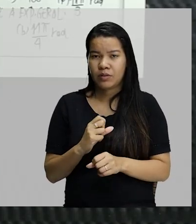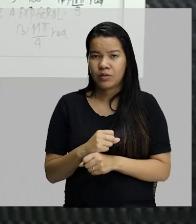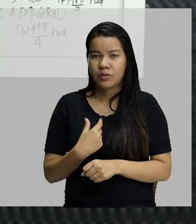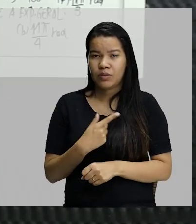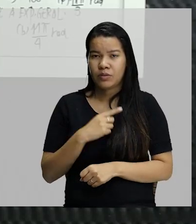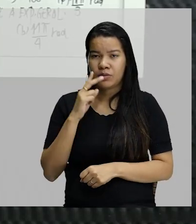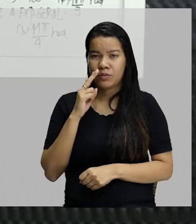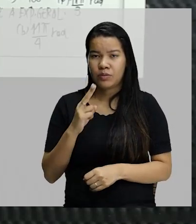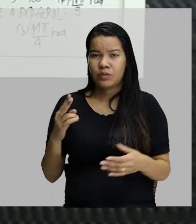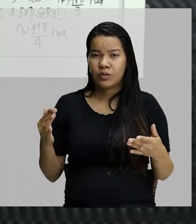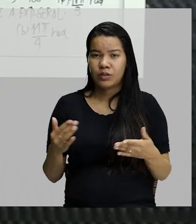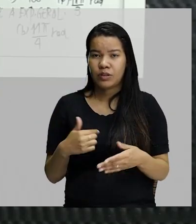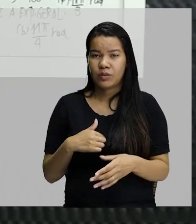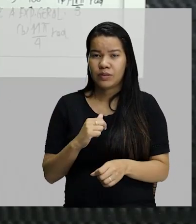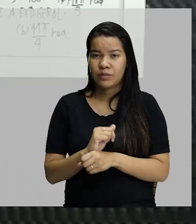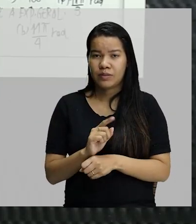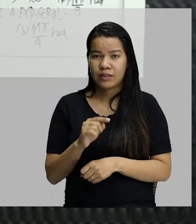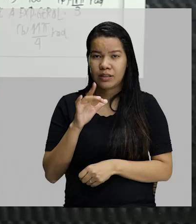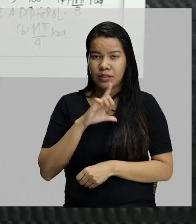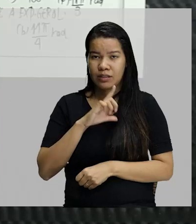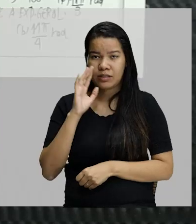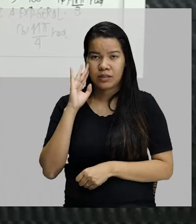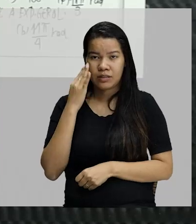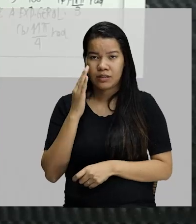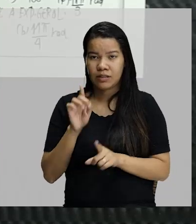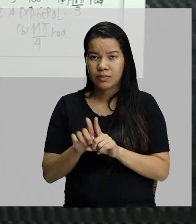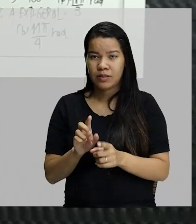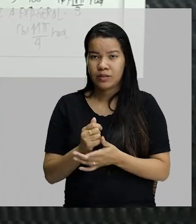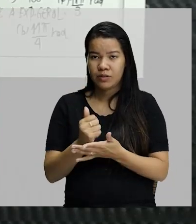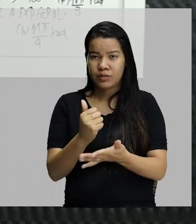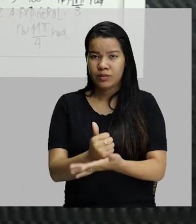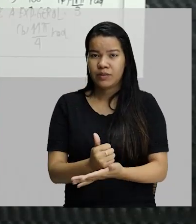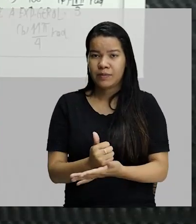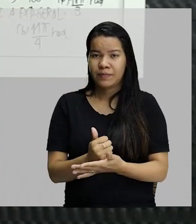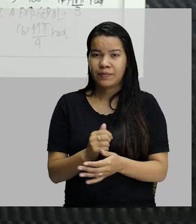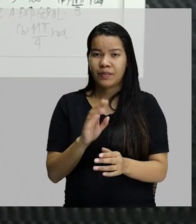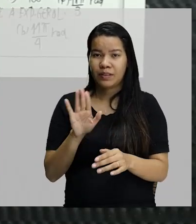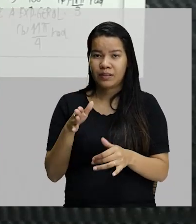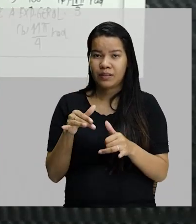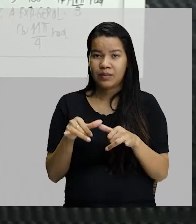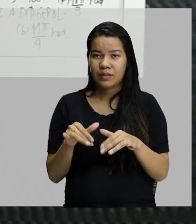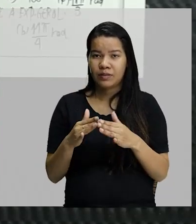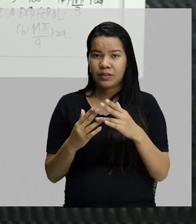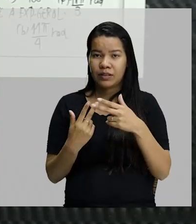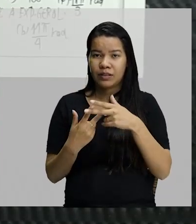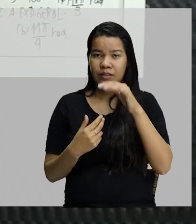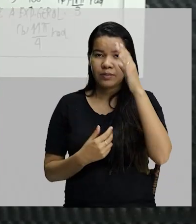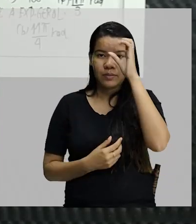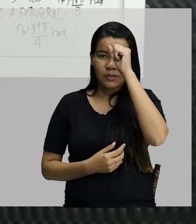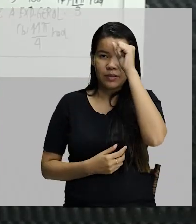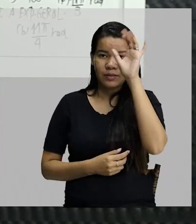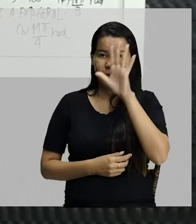hoje, ok? Espero que tenha entendido, espero que tenha ajudado. Já sabe, hashtag fica em casa aprendendo.